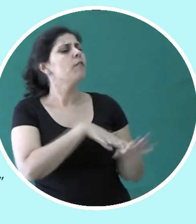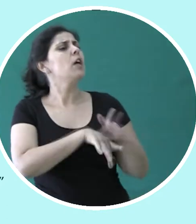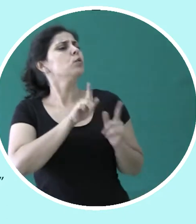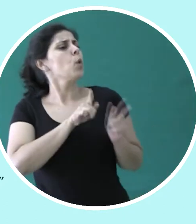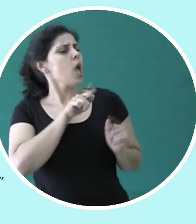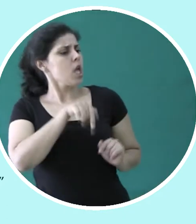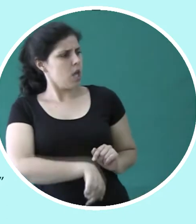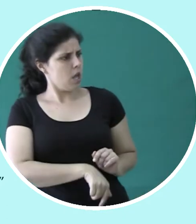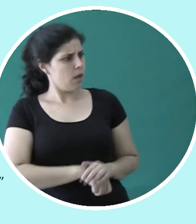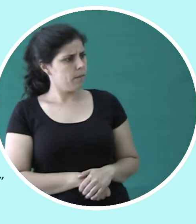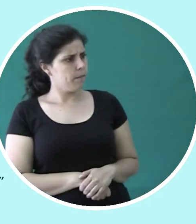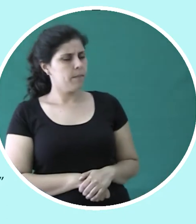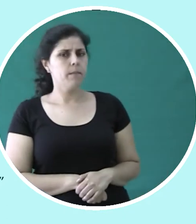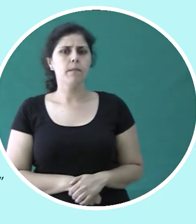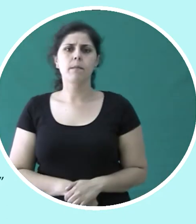ali.